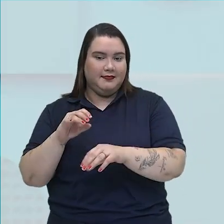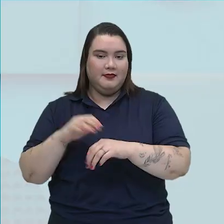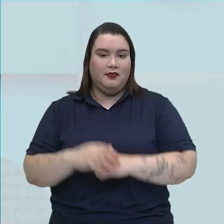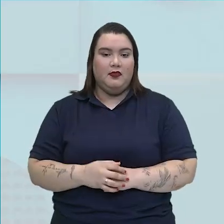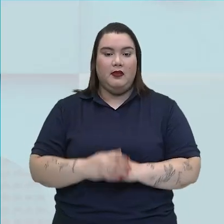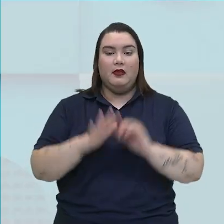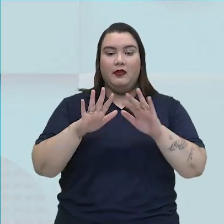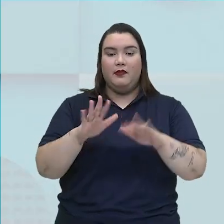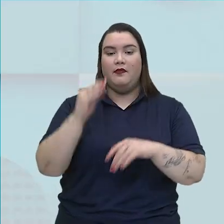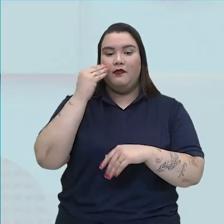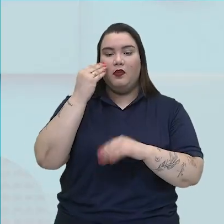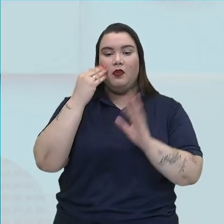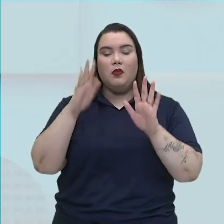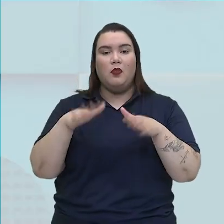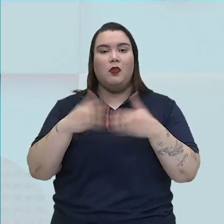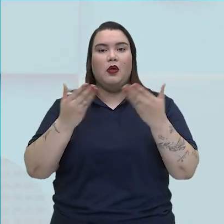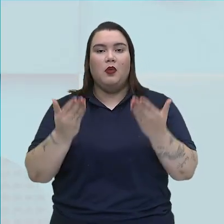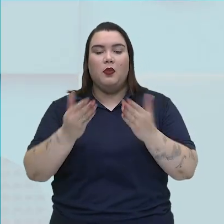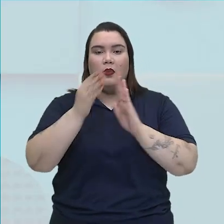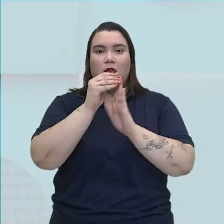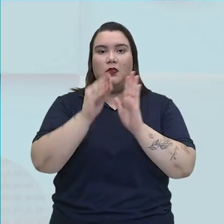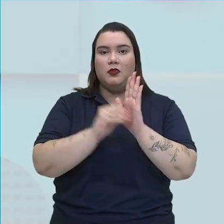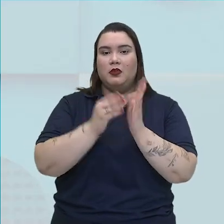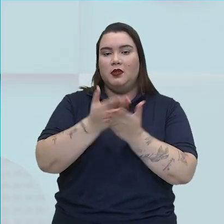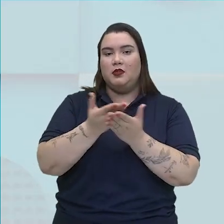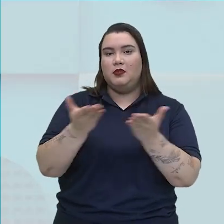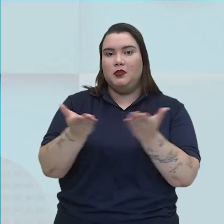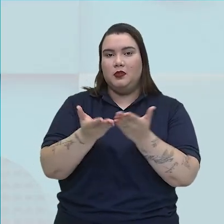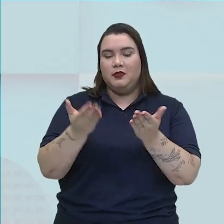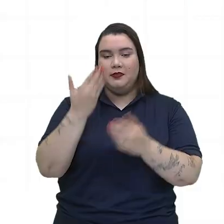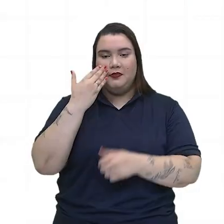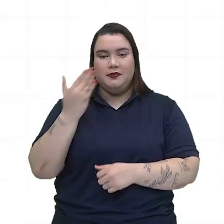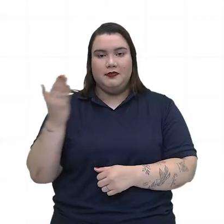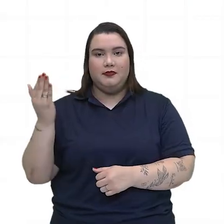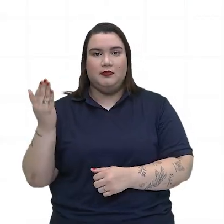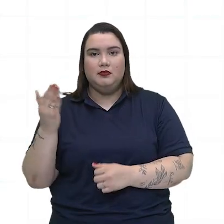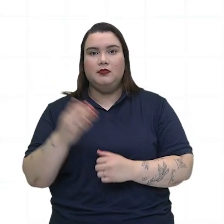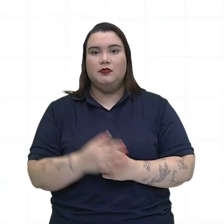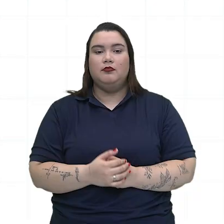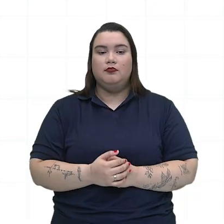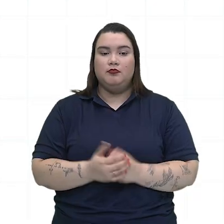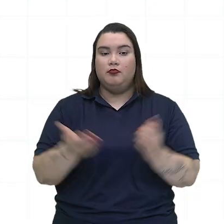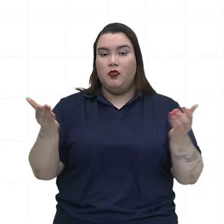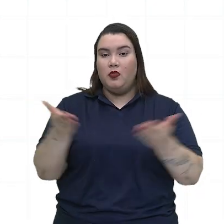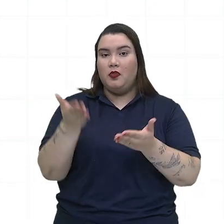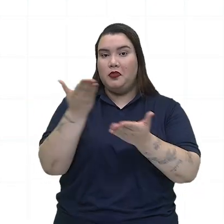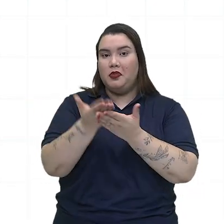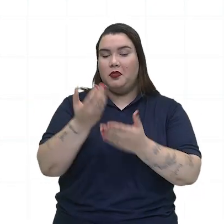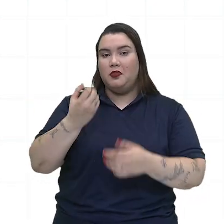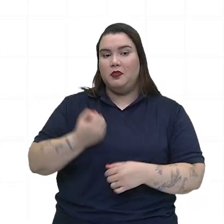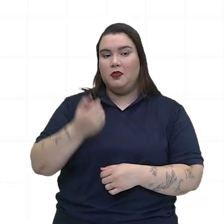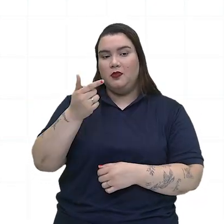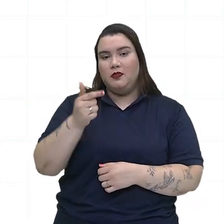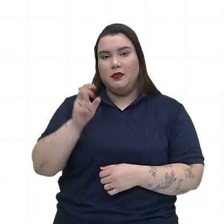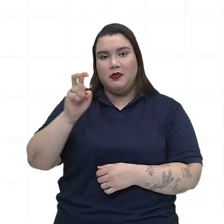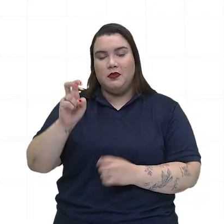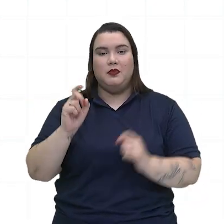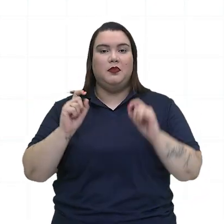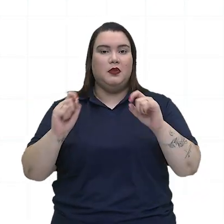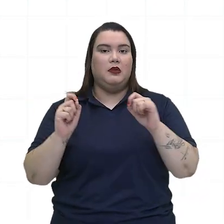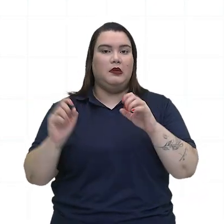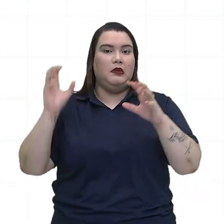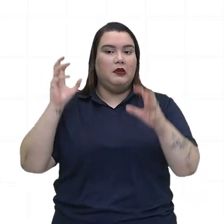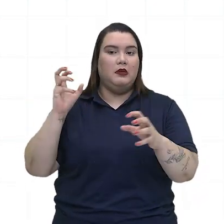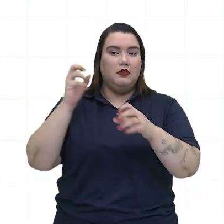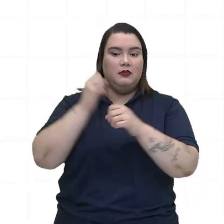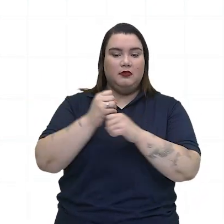e antes vamos conferir o que teremos na nossa aula. Let's go! Então, a aula de número 25 é uma aula